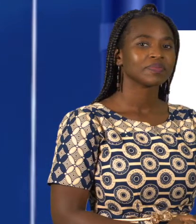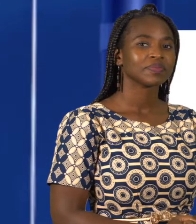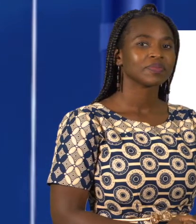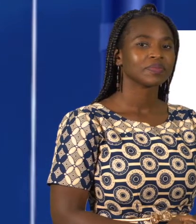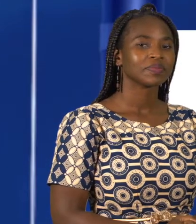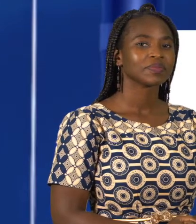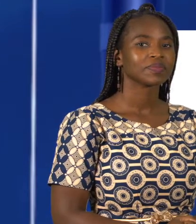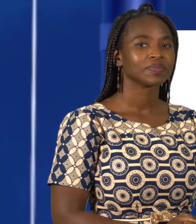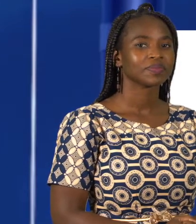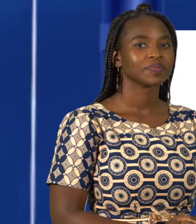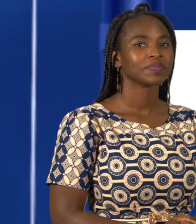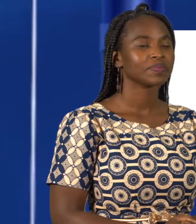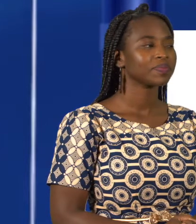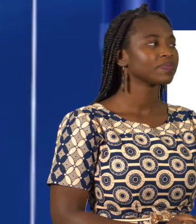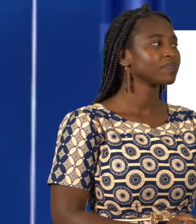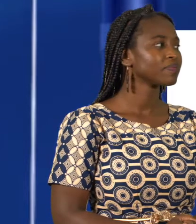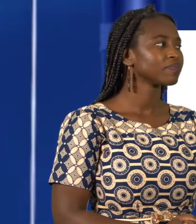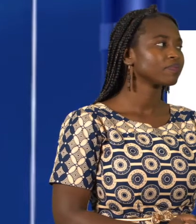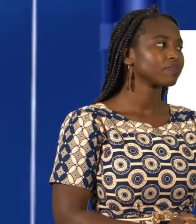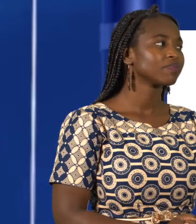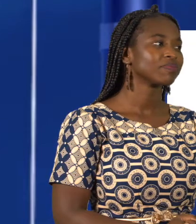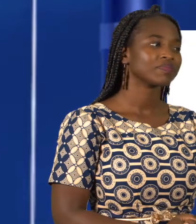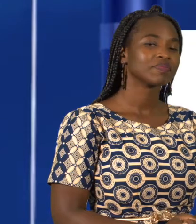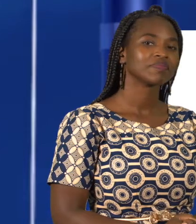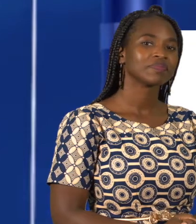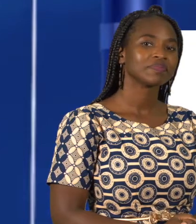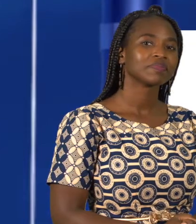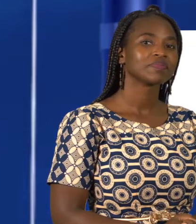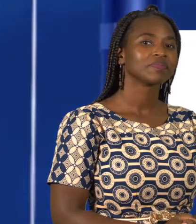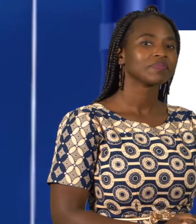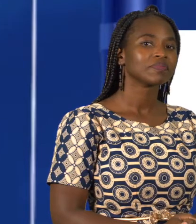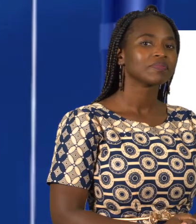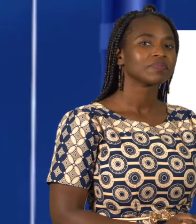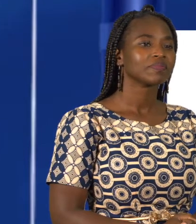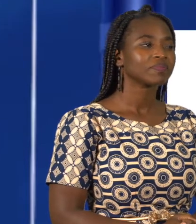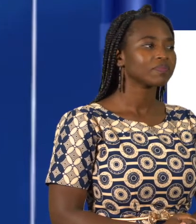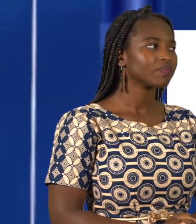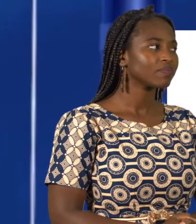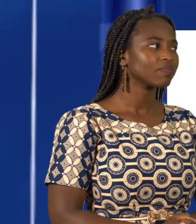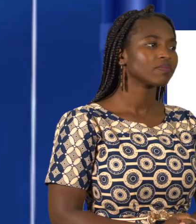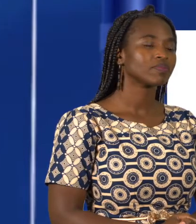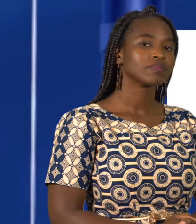atividades pessoais e a difusão de informações sobre saúde sexual e reprodutiva.